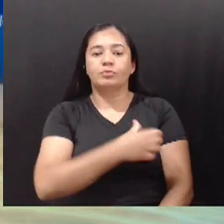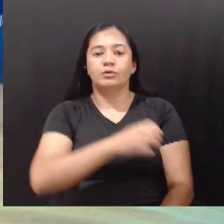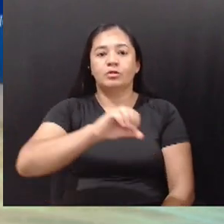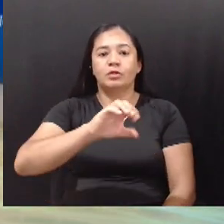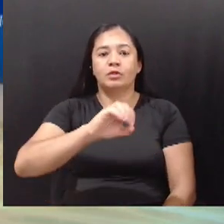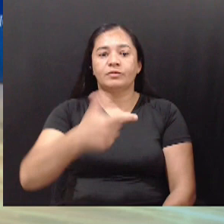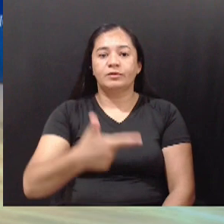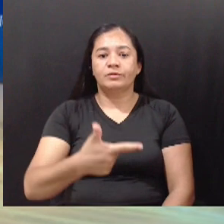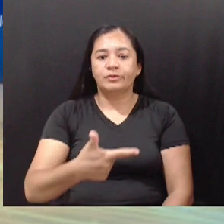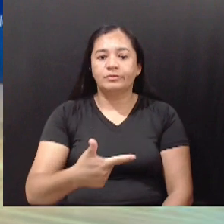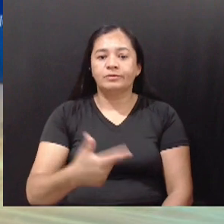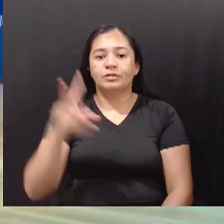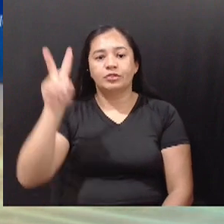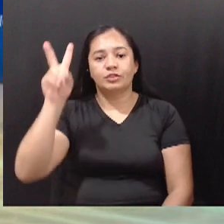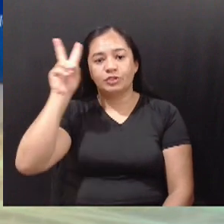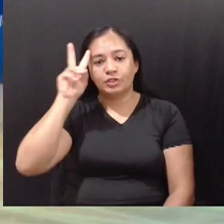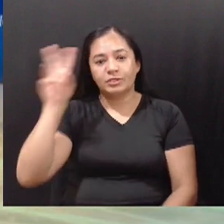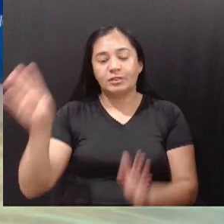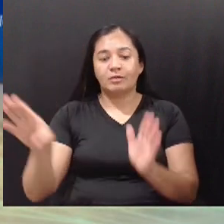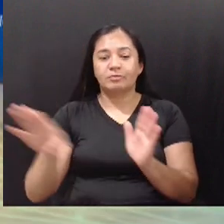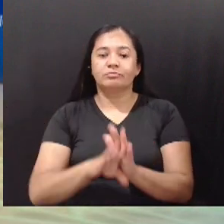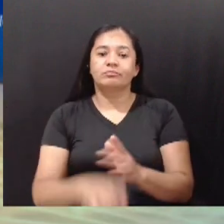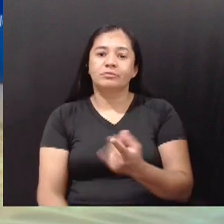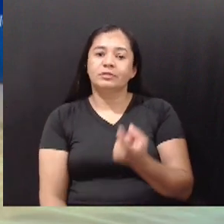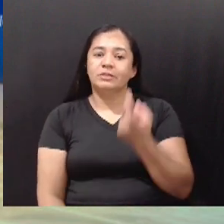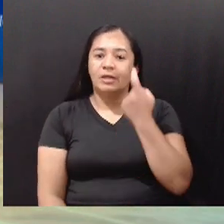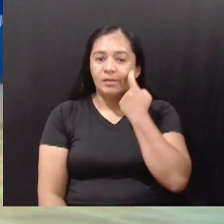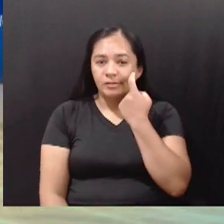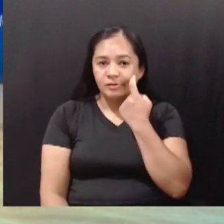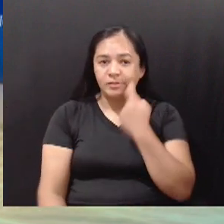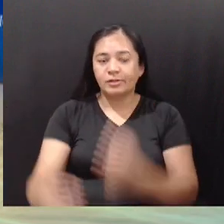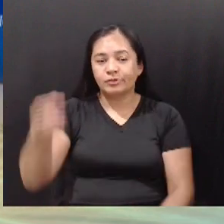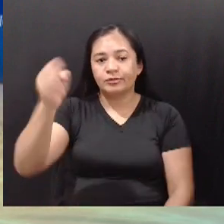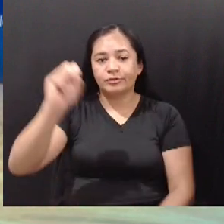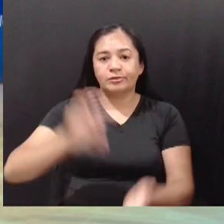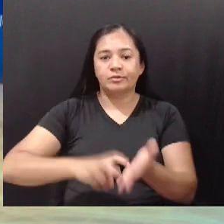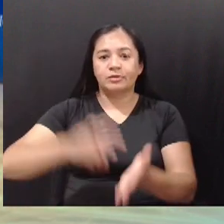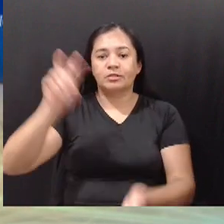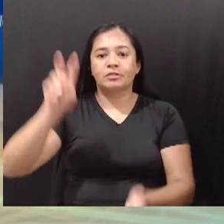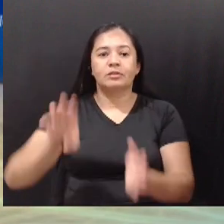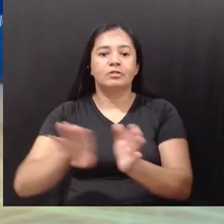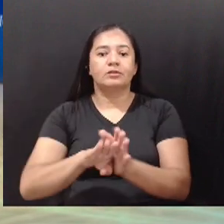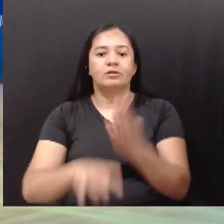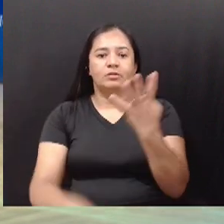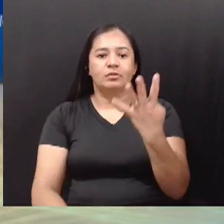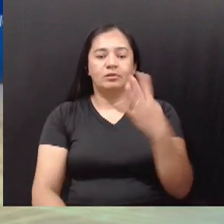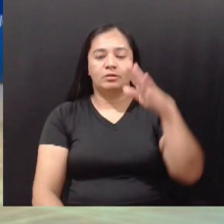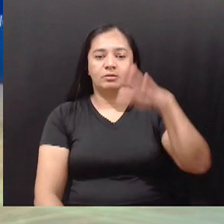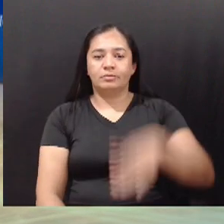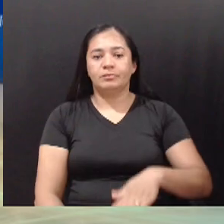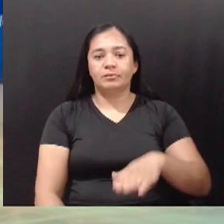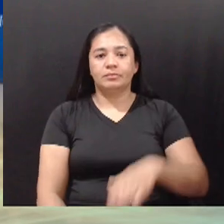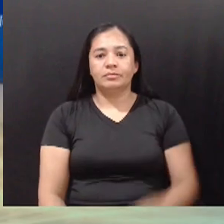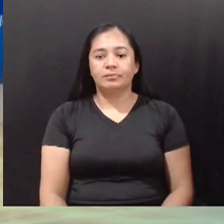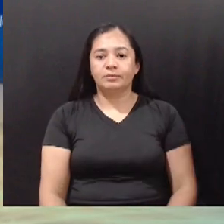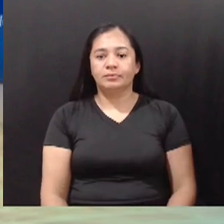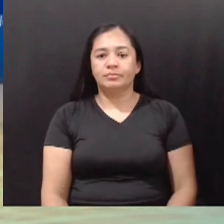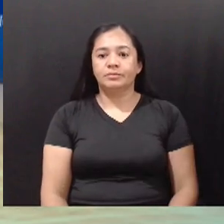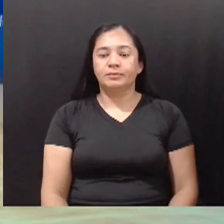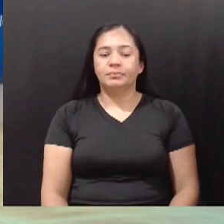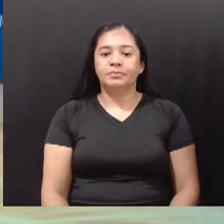902, em frente à Praça da Concórdia, de segunda a sexta-feira, das 8h da manhã às 4h da